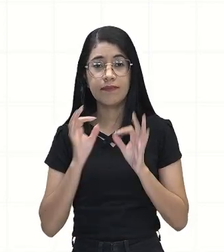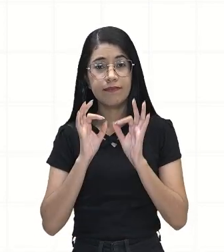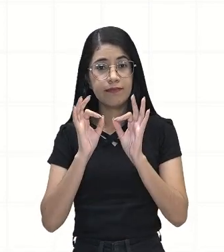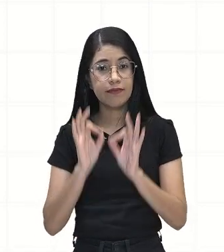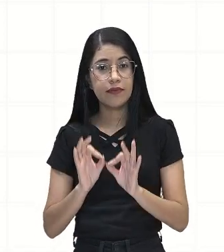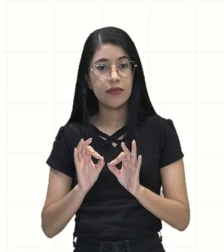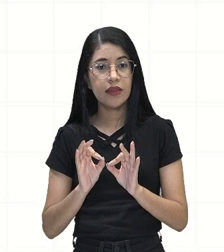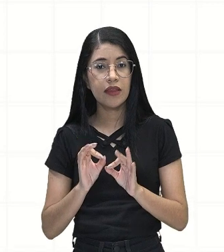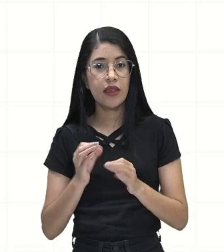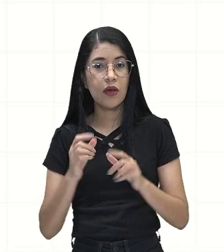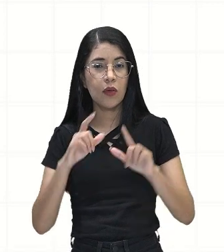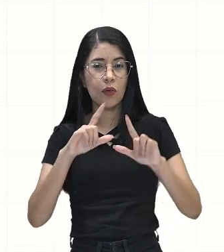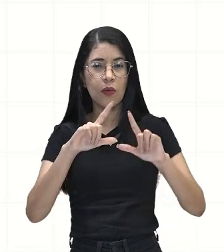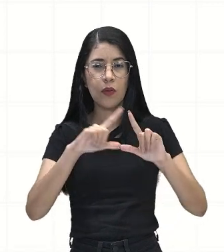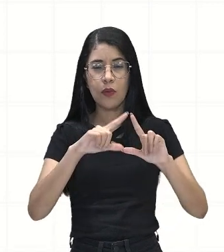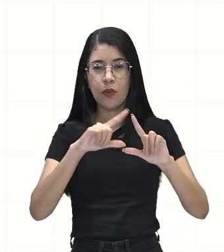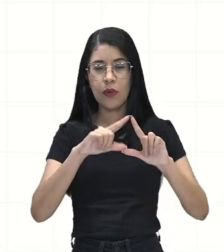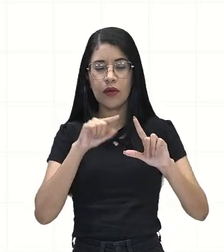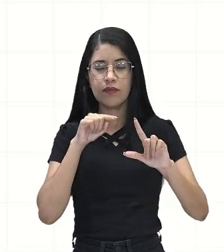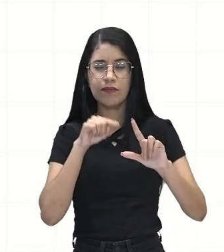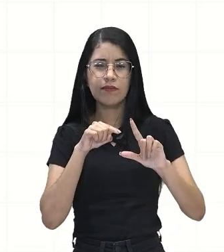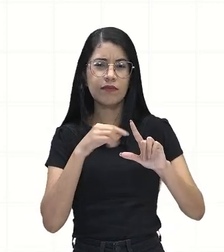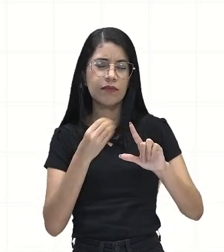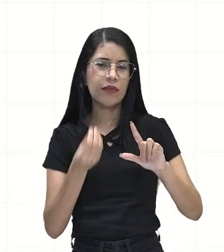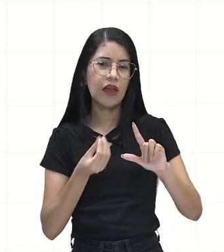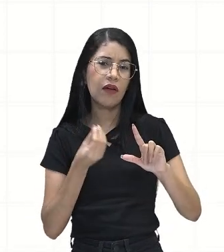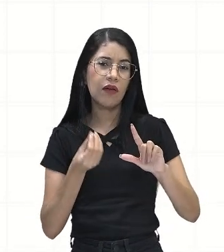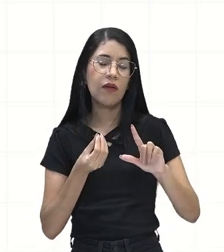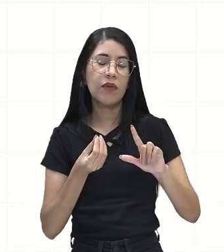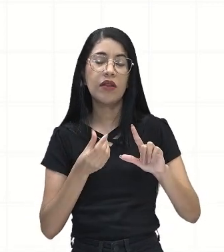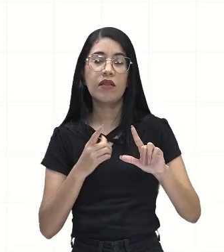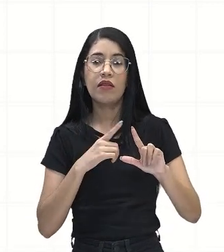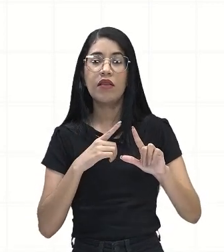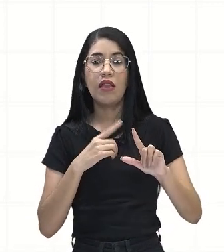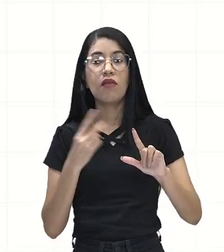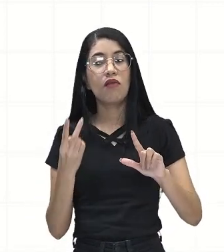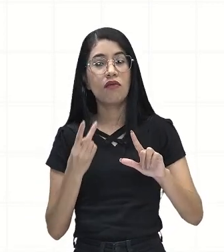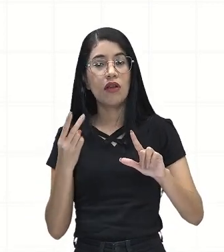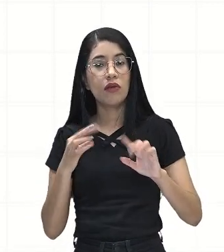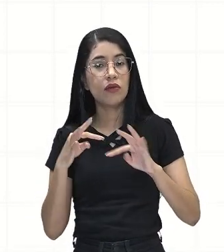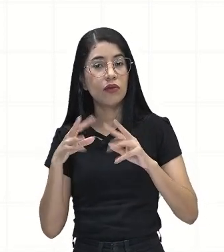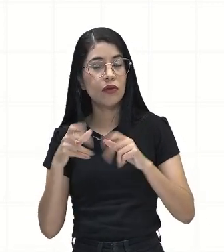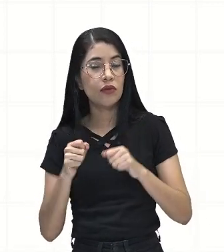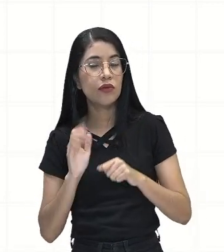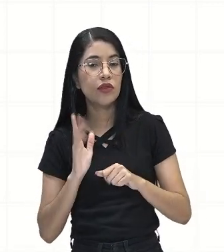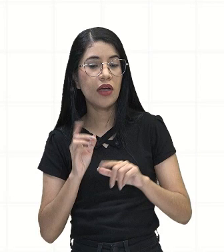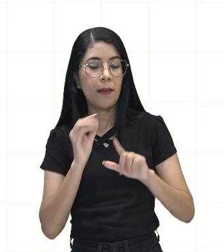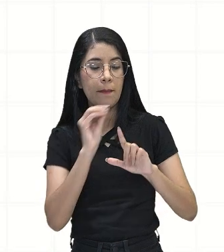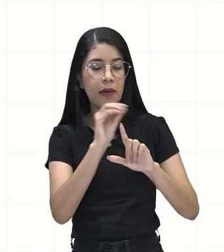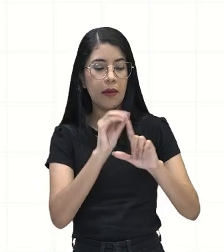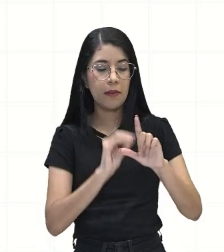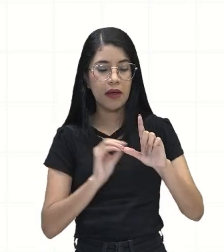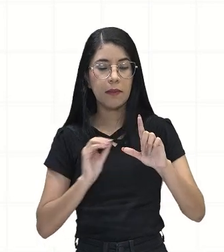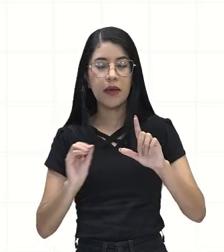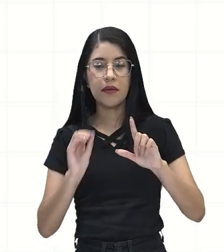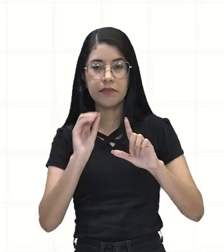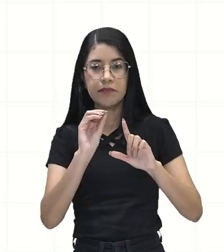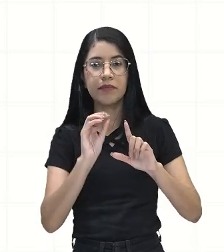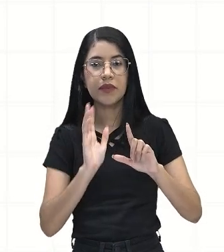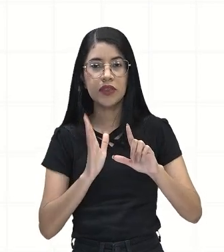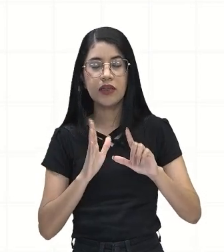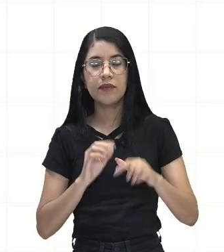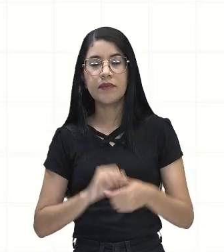agora o nosso triângulo principal, nós temos todas as medidas. O lado